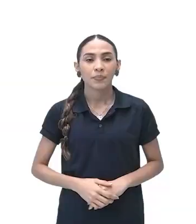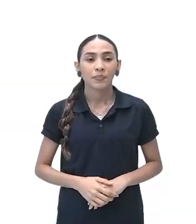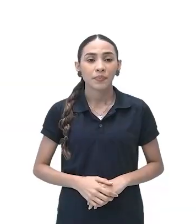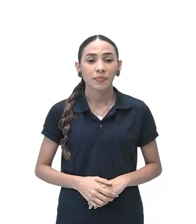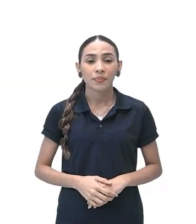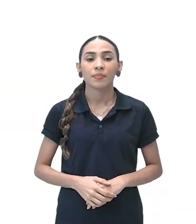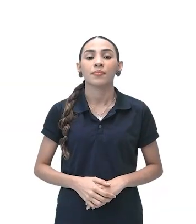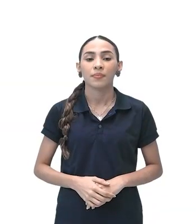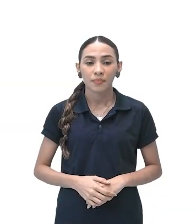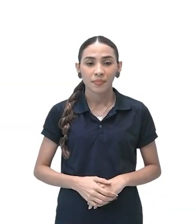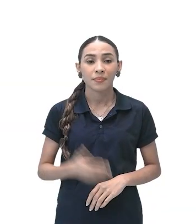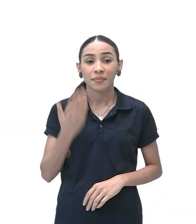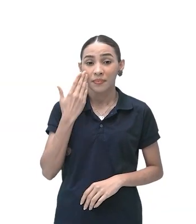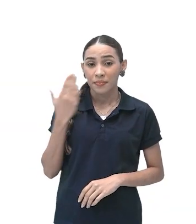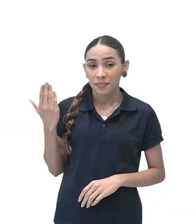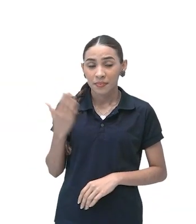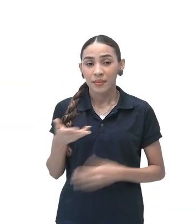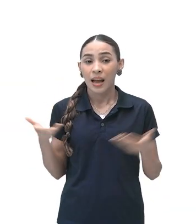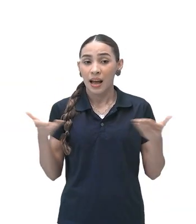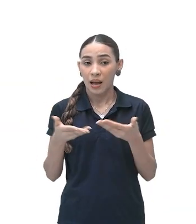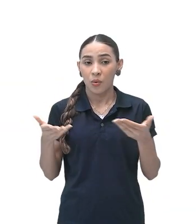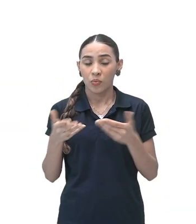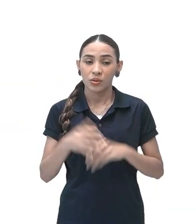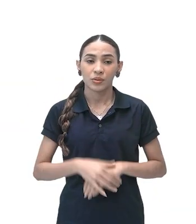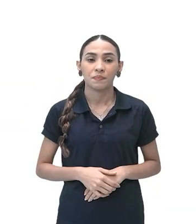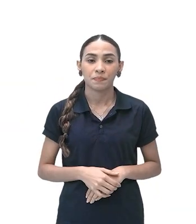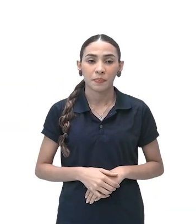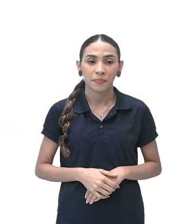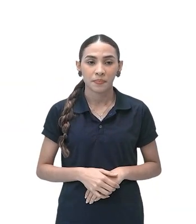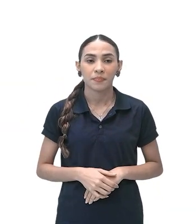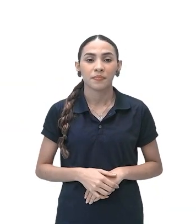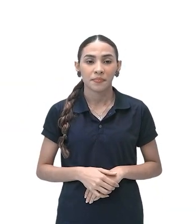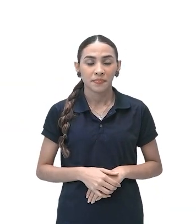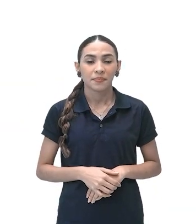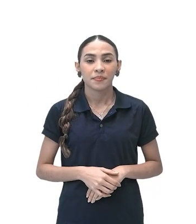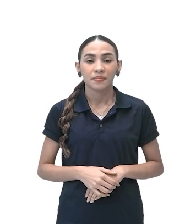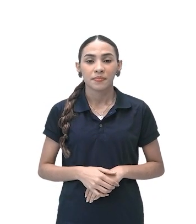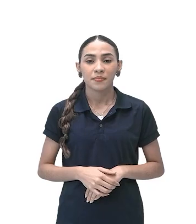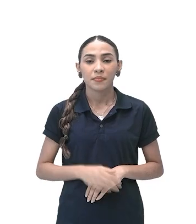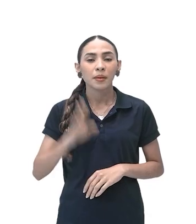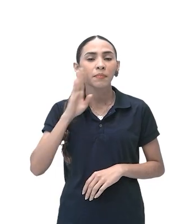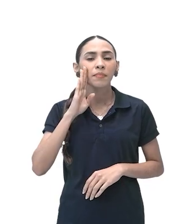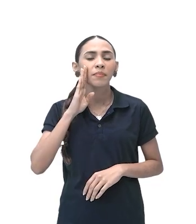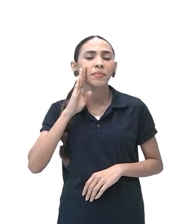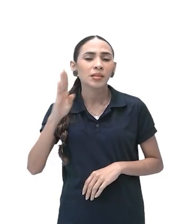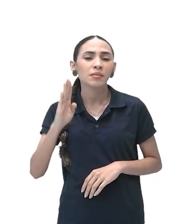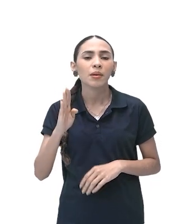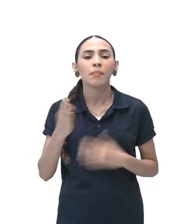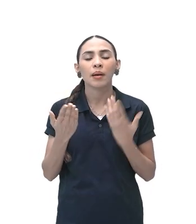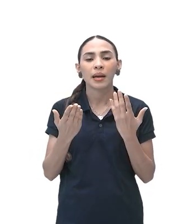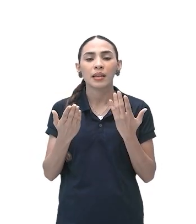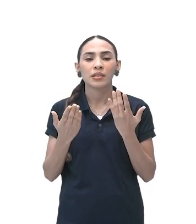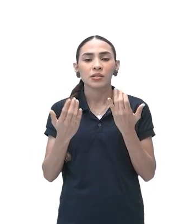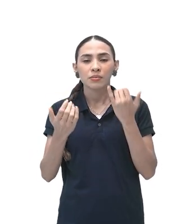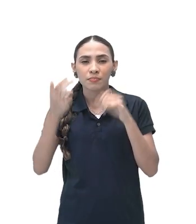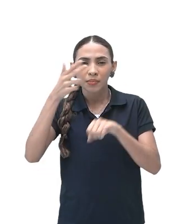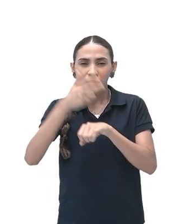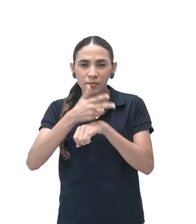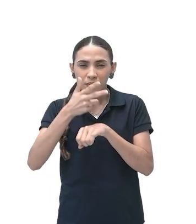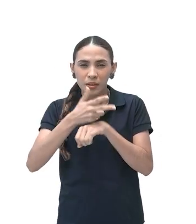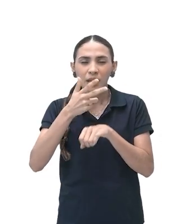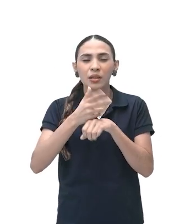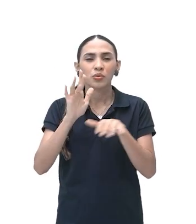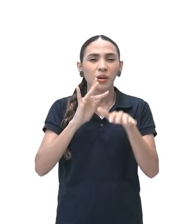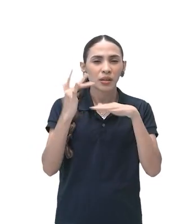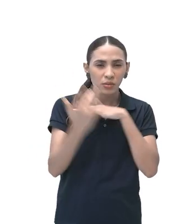vamos adiante, porque na atualidade, aí, né, nos portais de vídeos, nas redes sociais